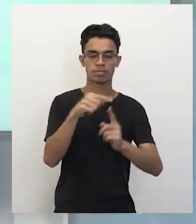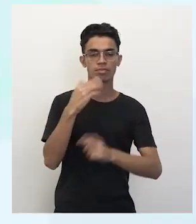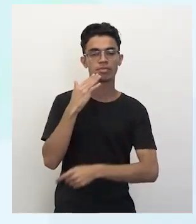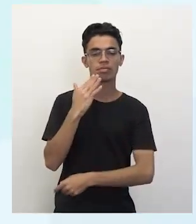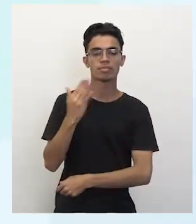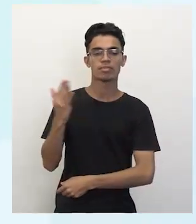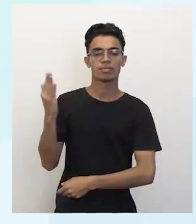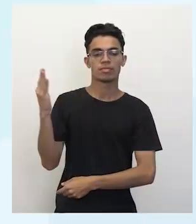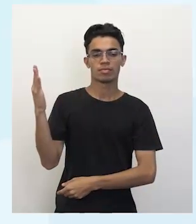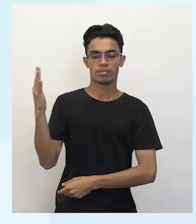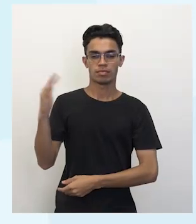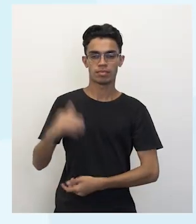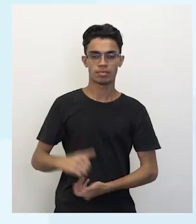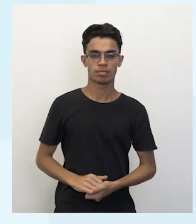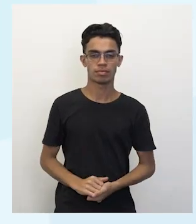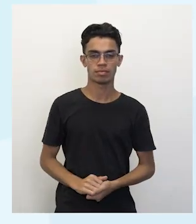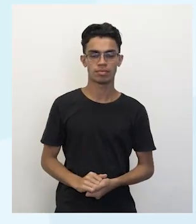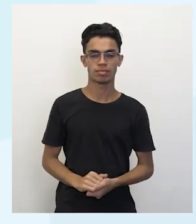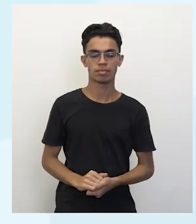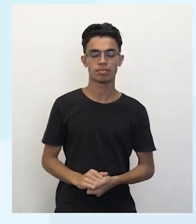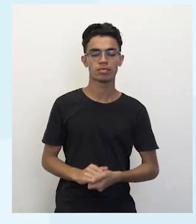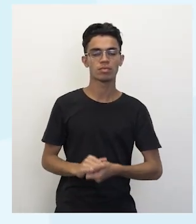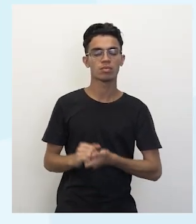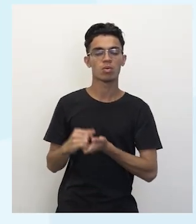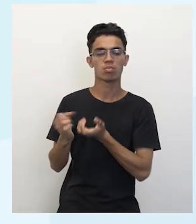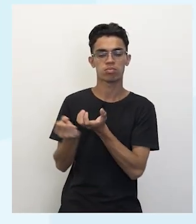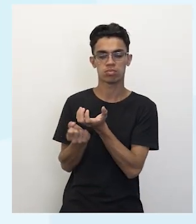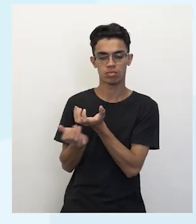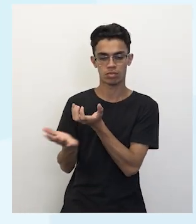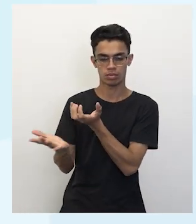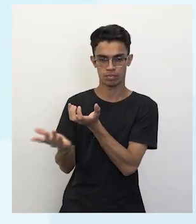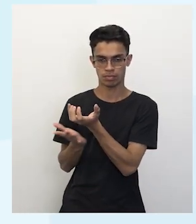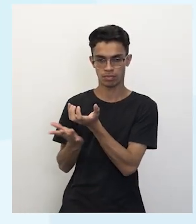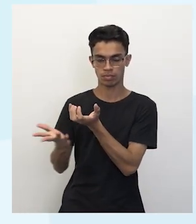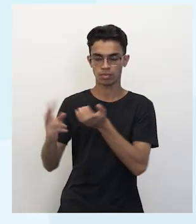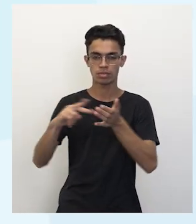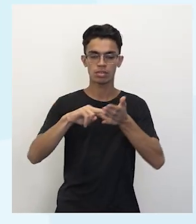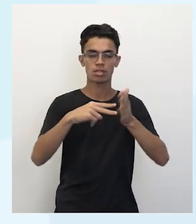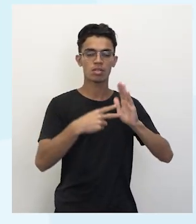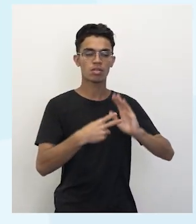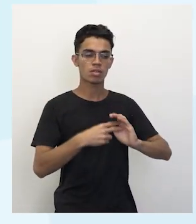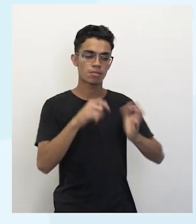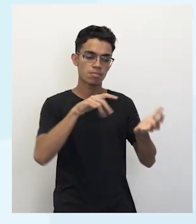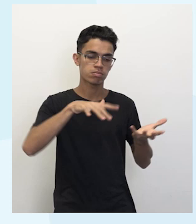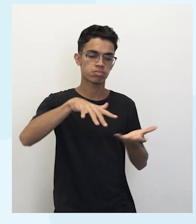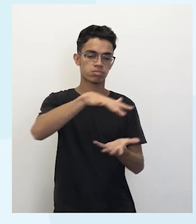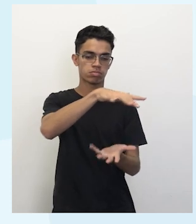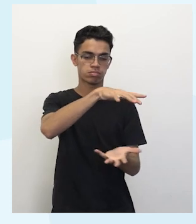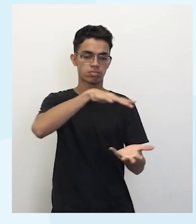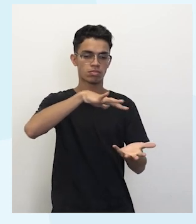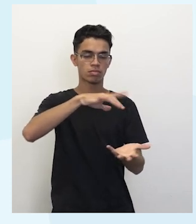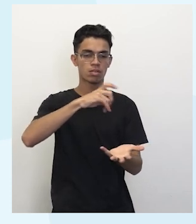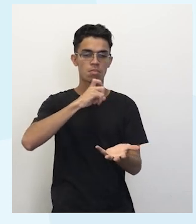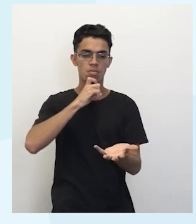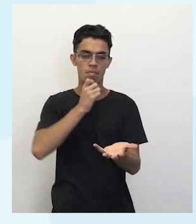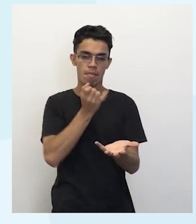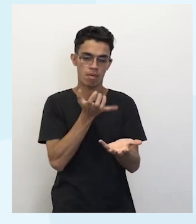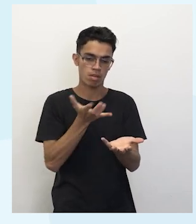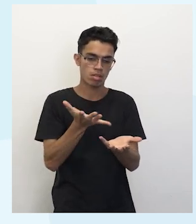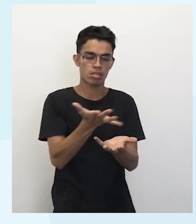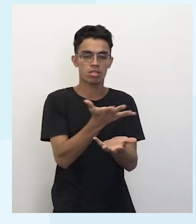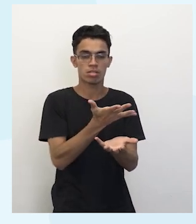ó. Então, o Pantanal é um ecossistema brasileiro, certo? Deixa eu ver aqui, deixa eu ver uma cor bem bonitinha